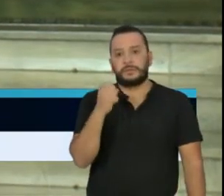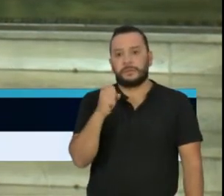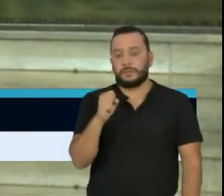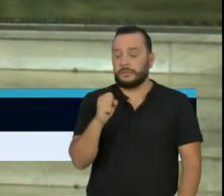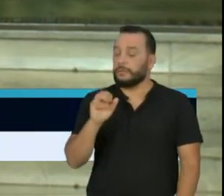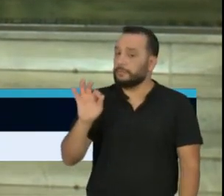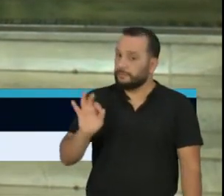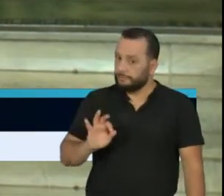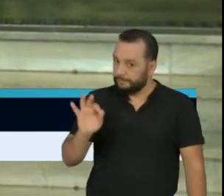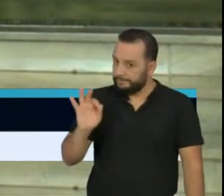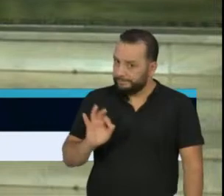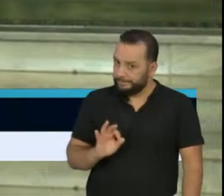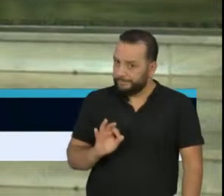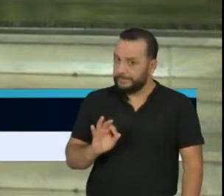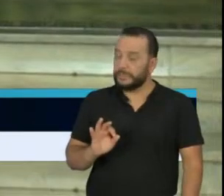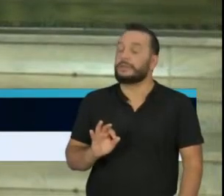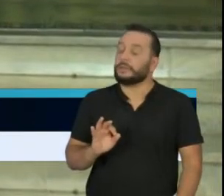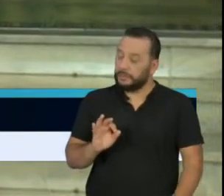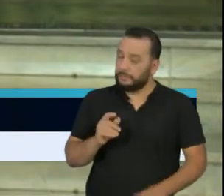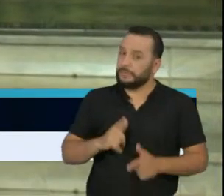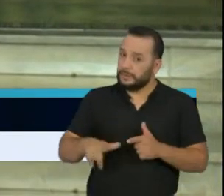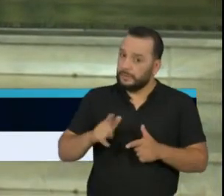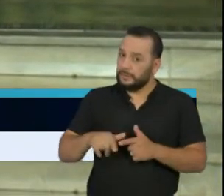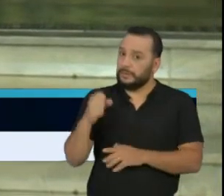48%. Isto é grave,